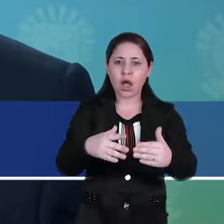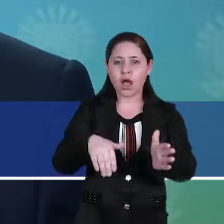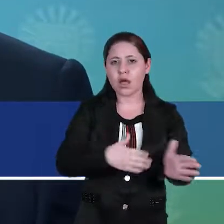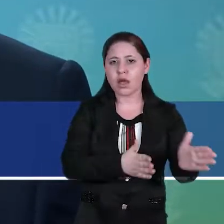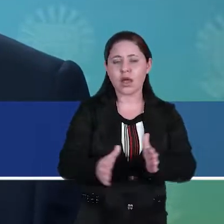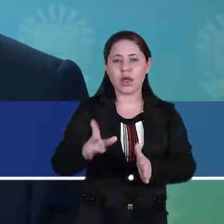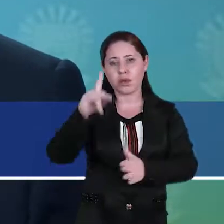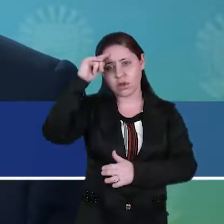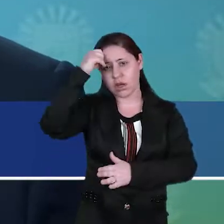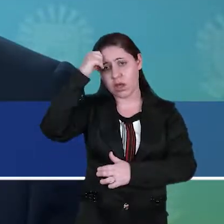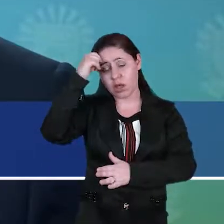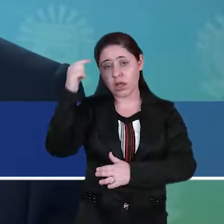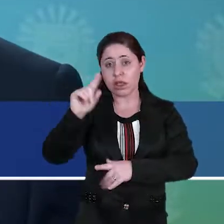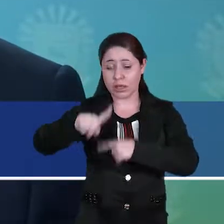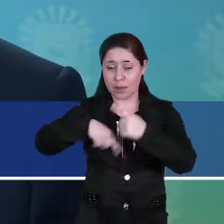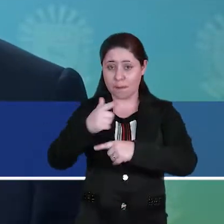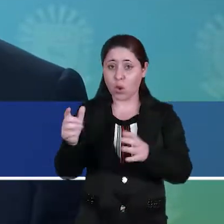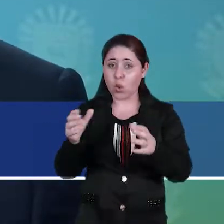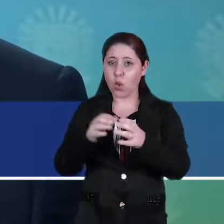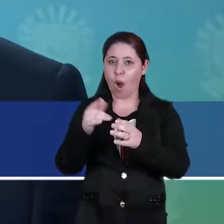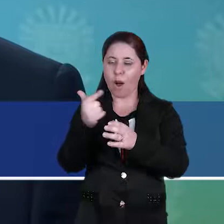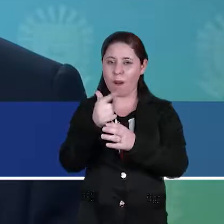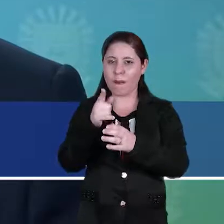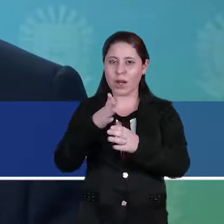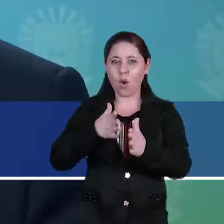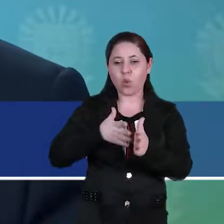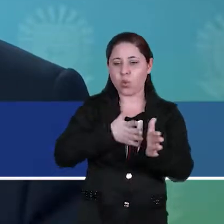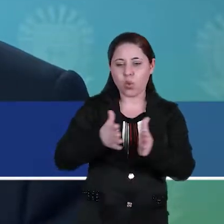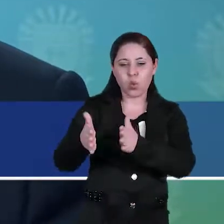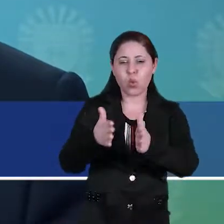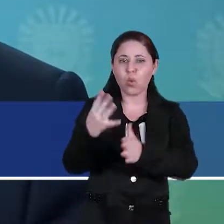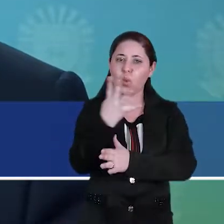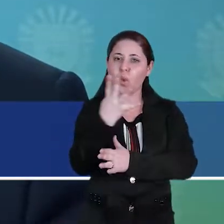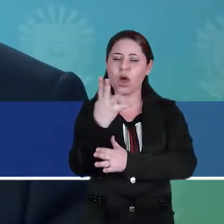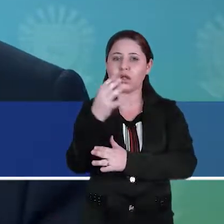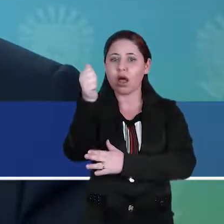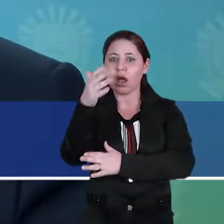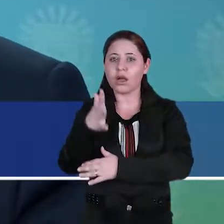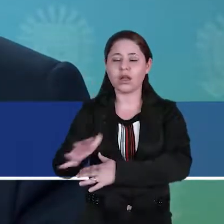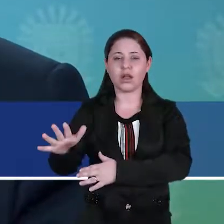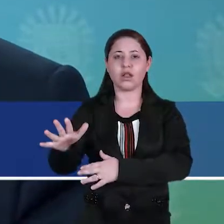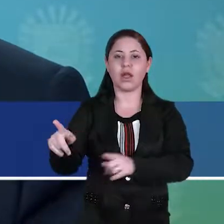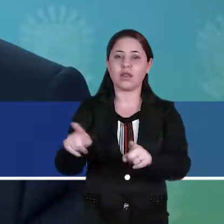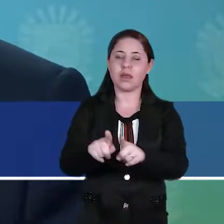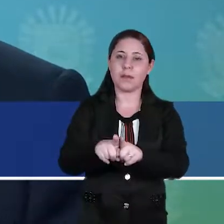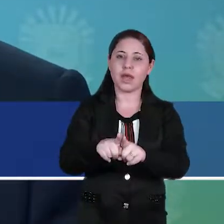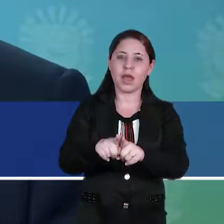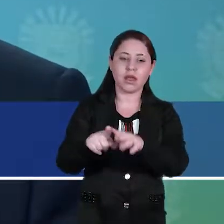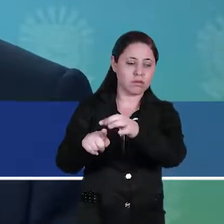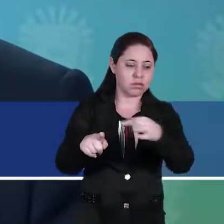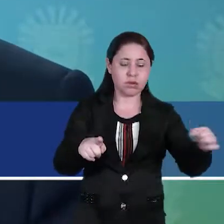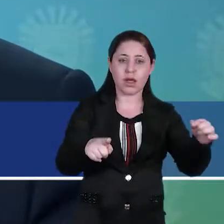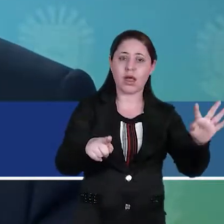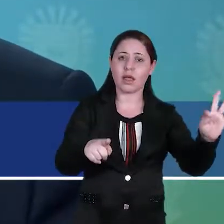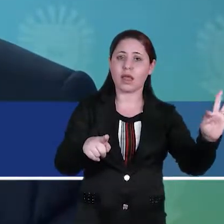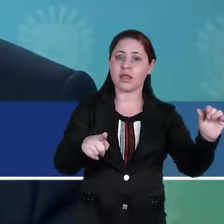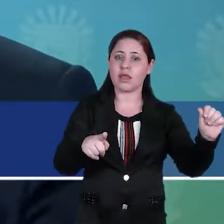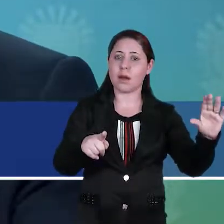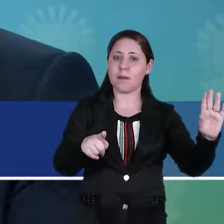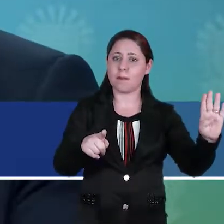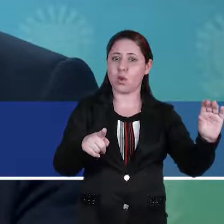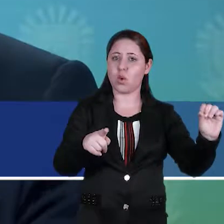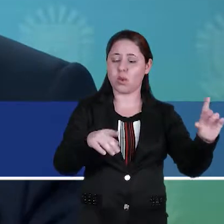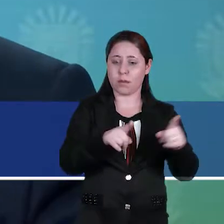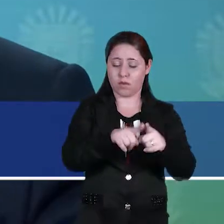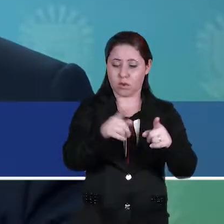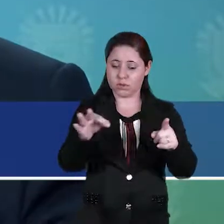aí o segundo lote vai ser o trecho 4, que é Aquidauana-Taboco, que seria Taboco-Aquidauana, mas